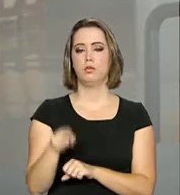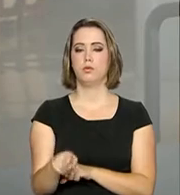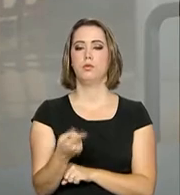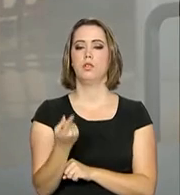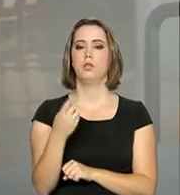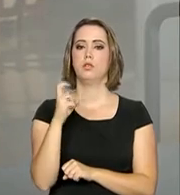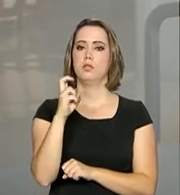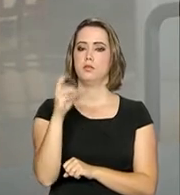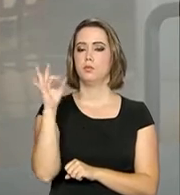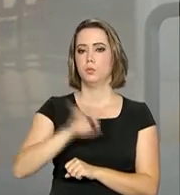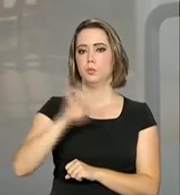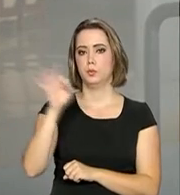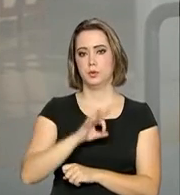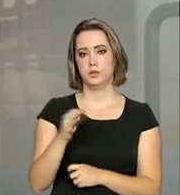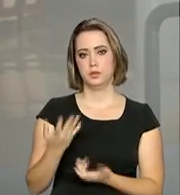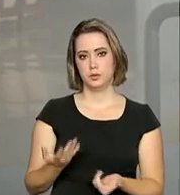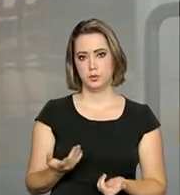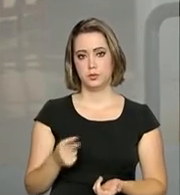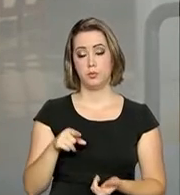4,5%. A taxa de